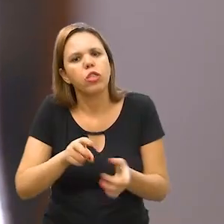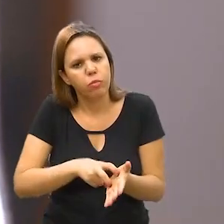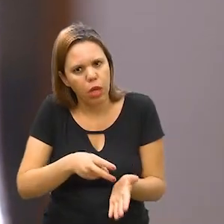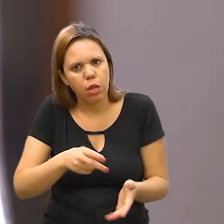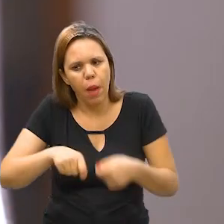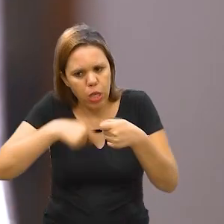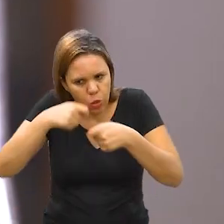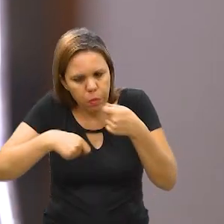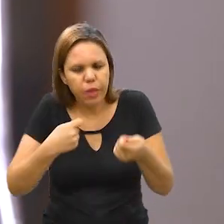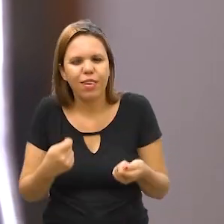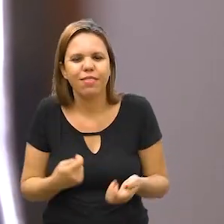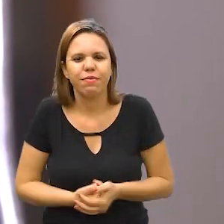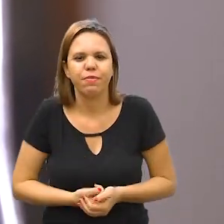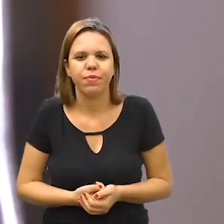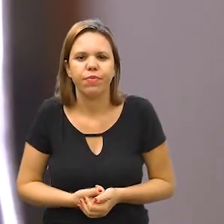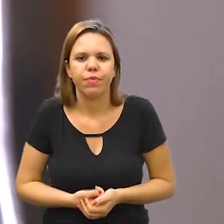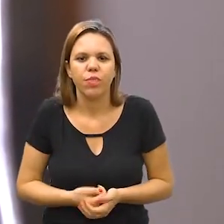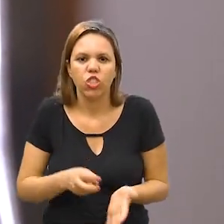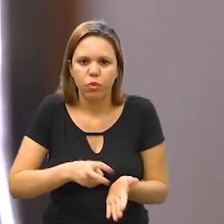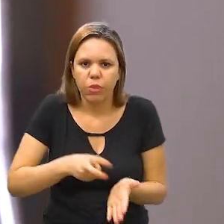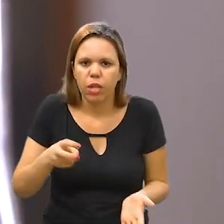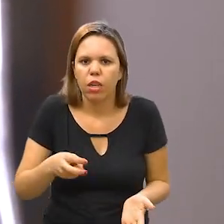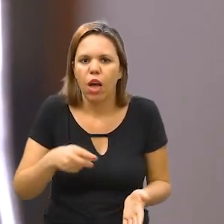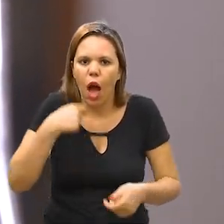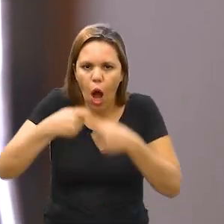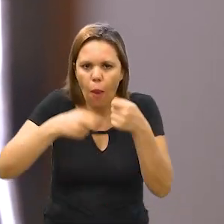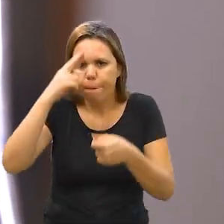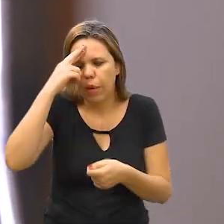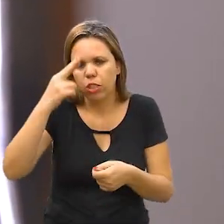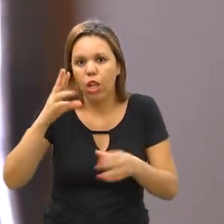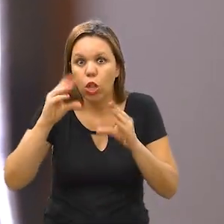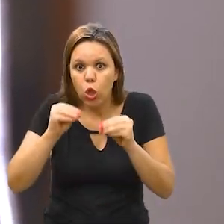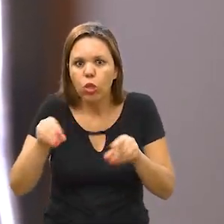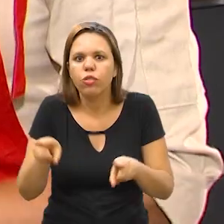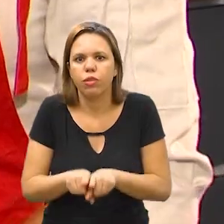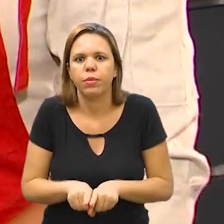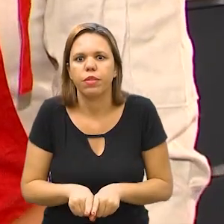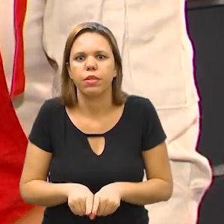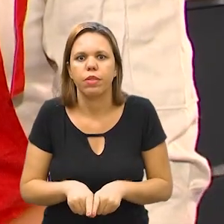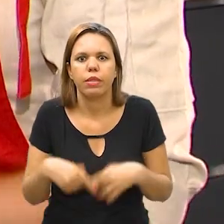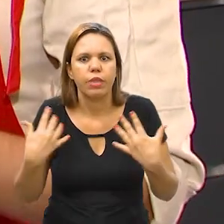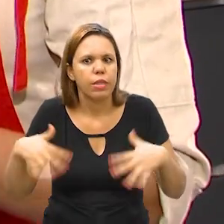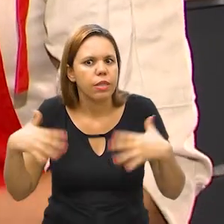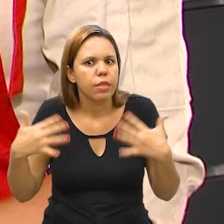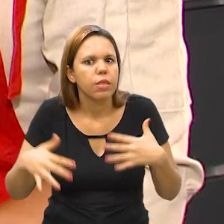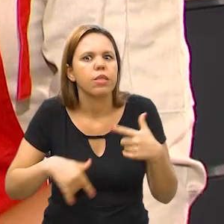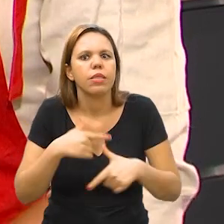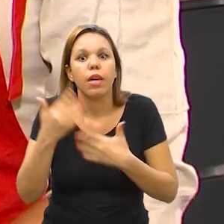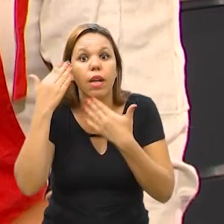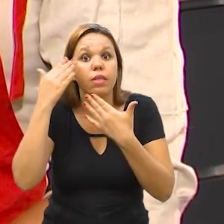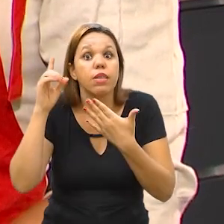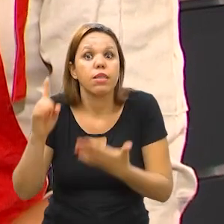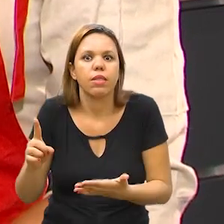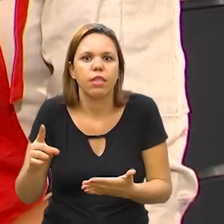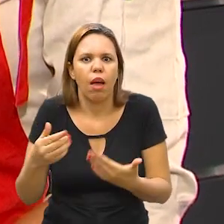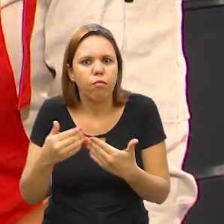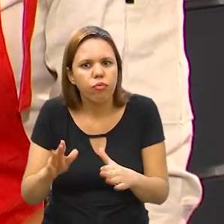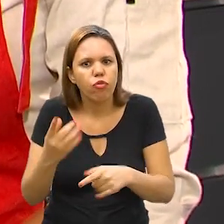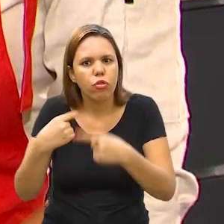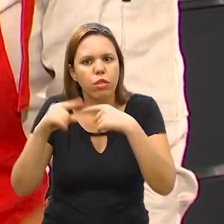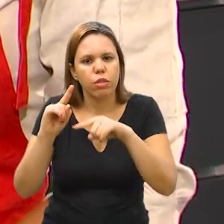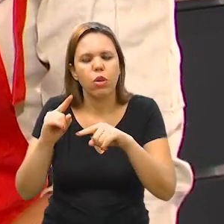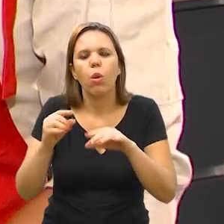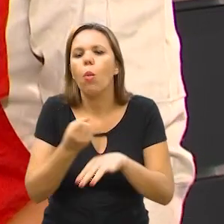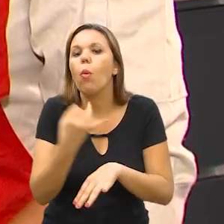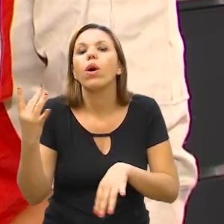manhã. Então, Marmitex no café da manhã, no almoço, no jantar, e graças a Deus deslanchou. Você ficou